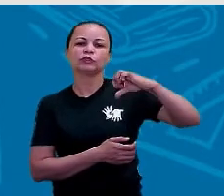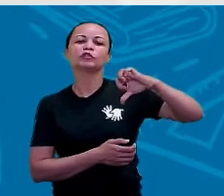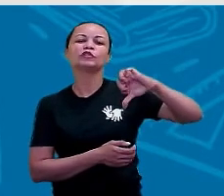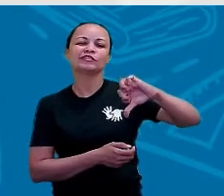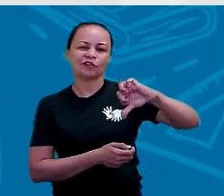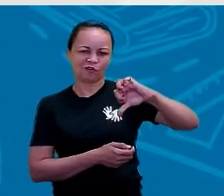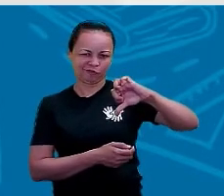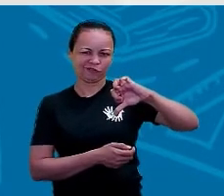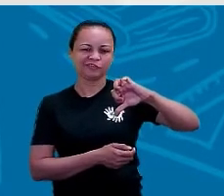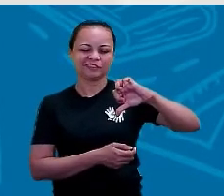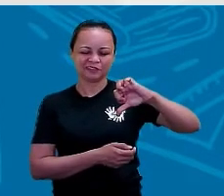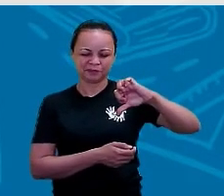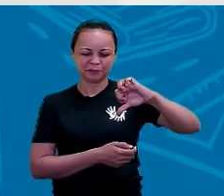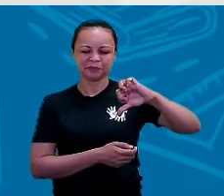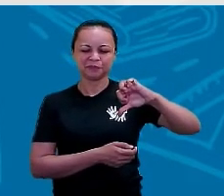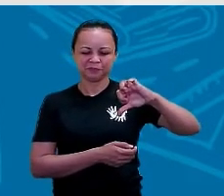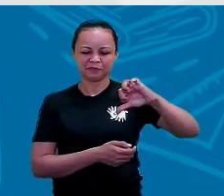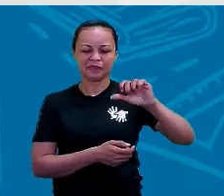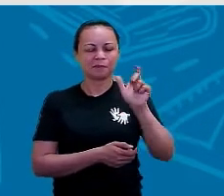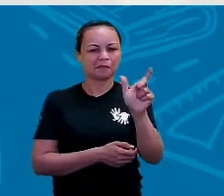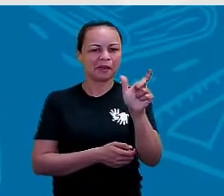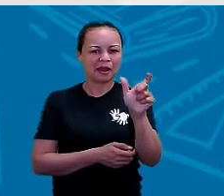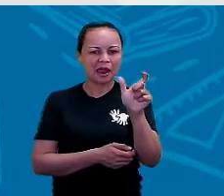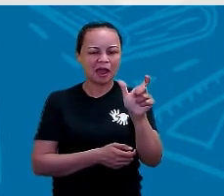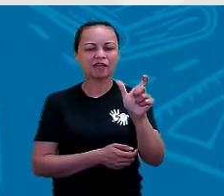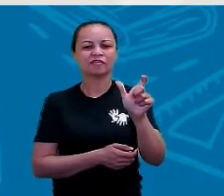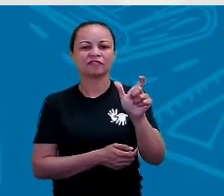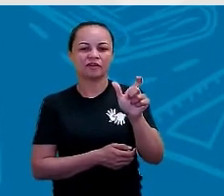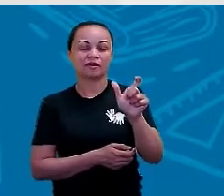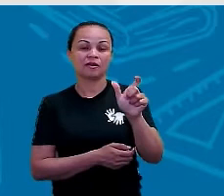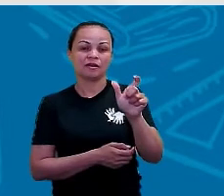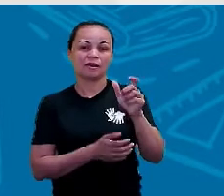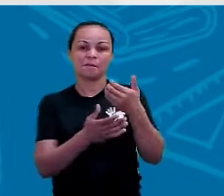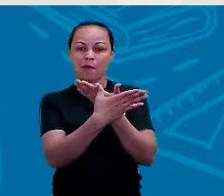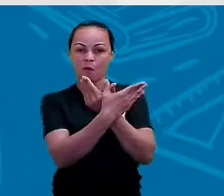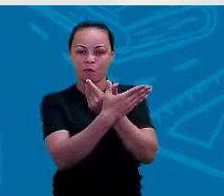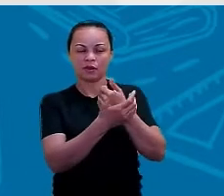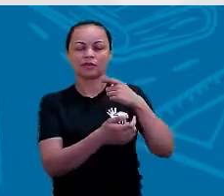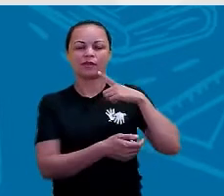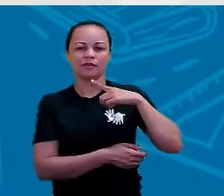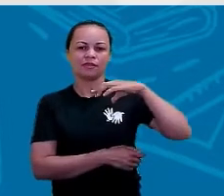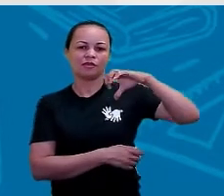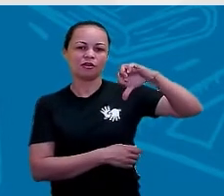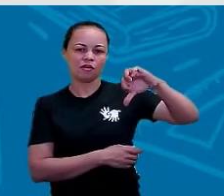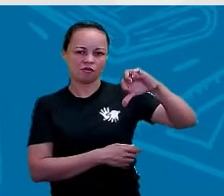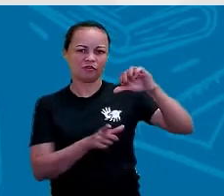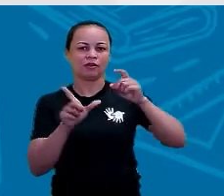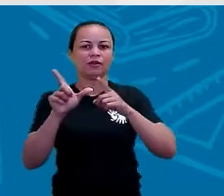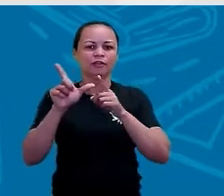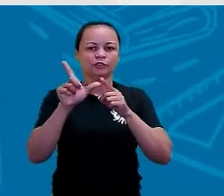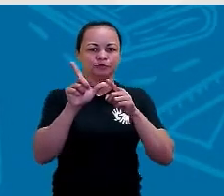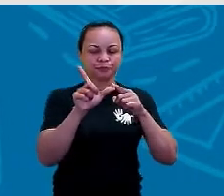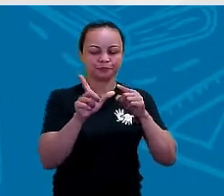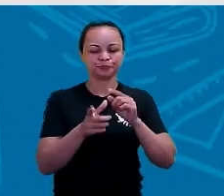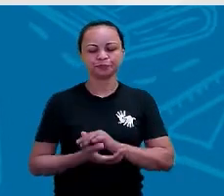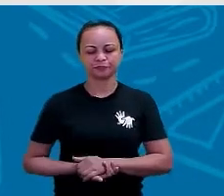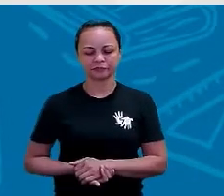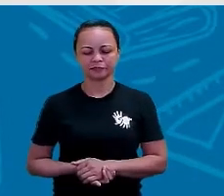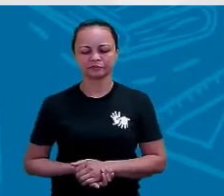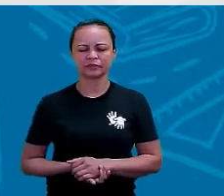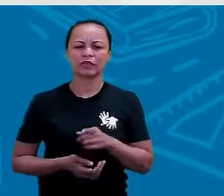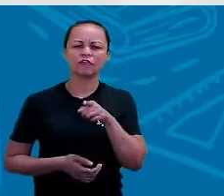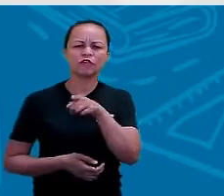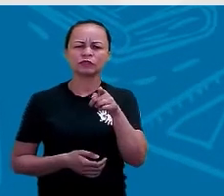9. Na palavra borboleta, tem 9 letrinhas. E você